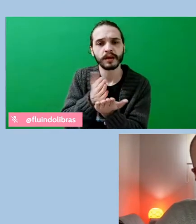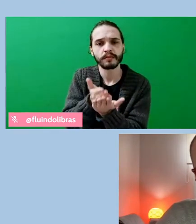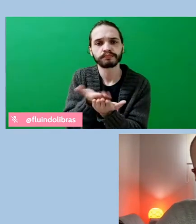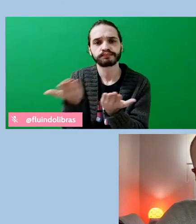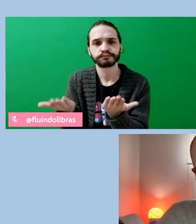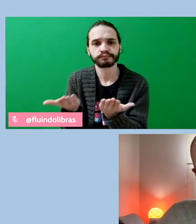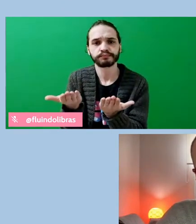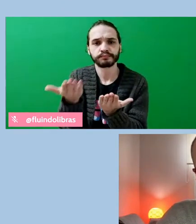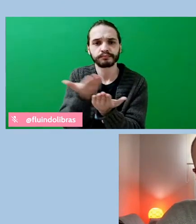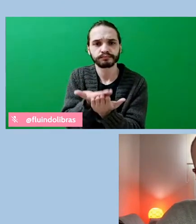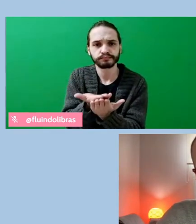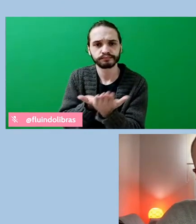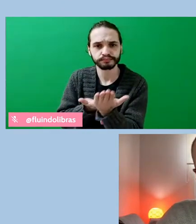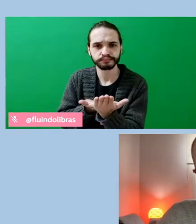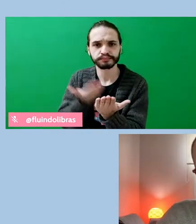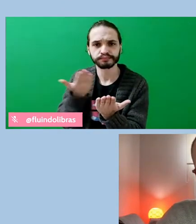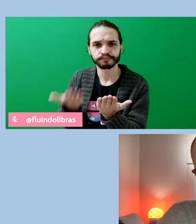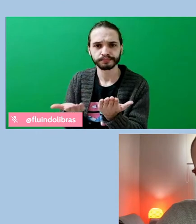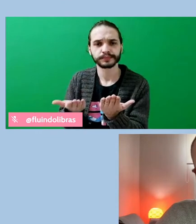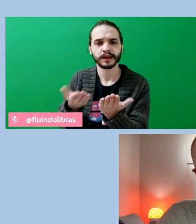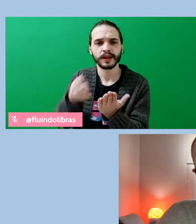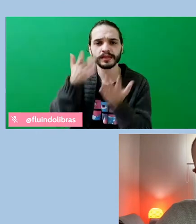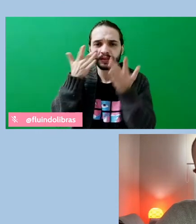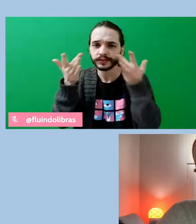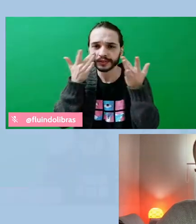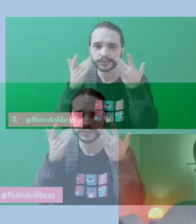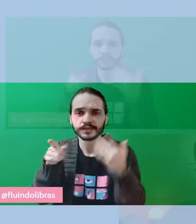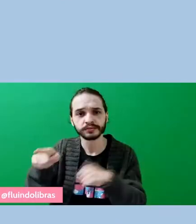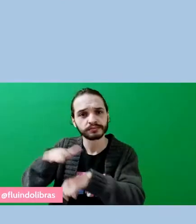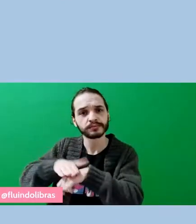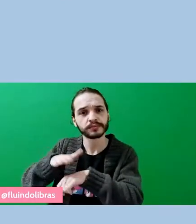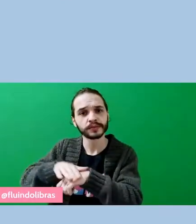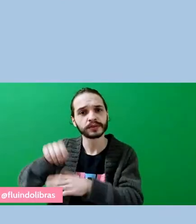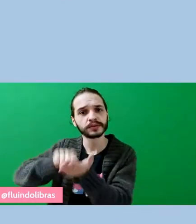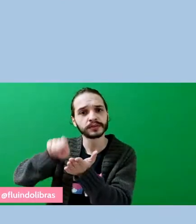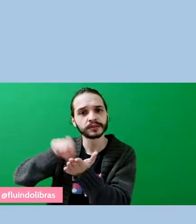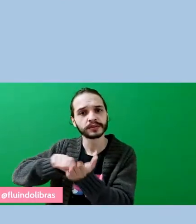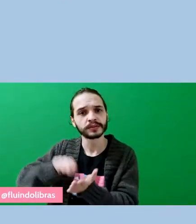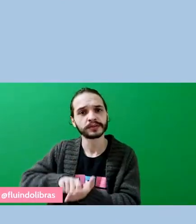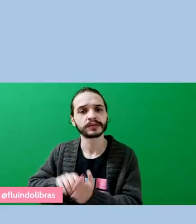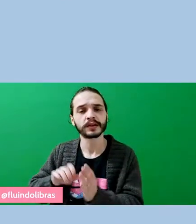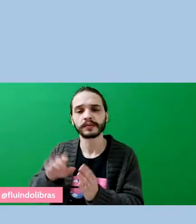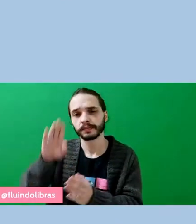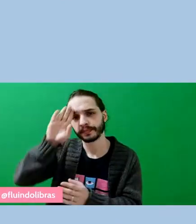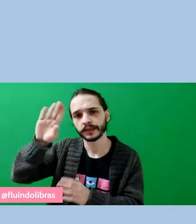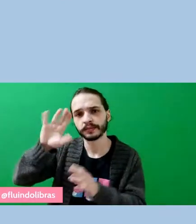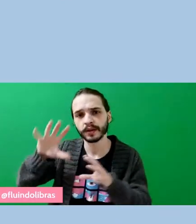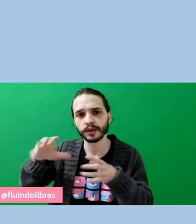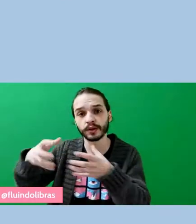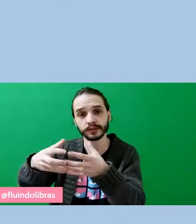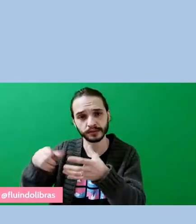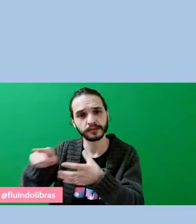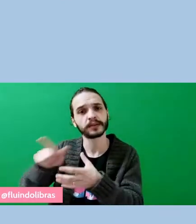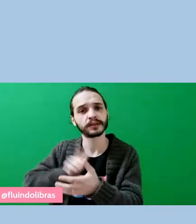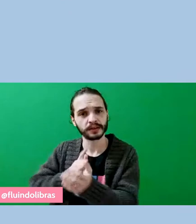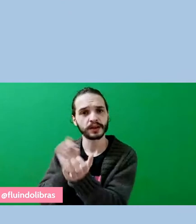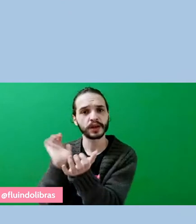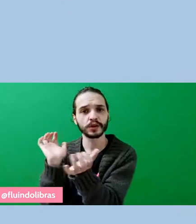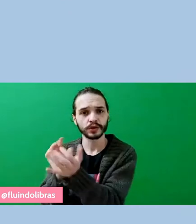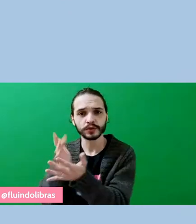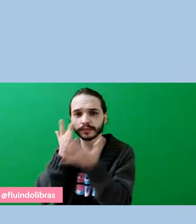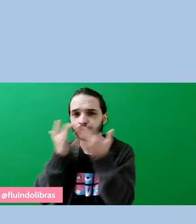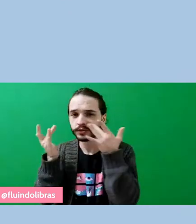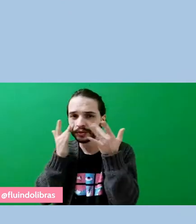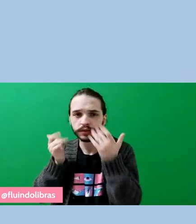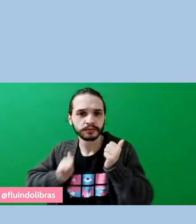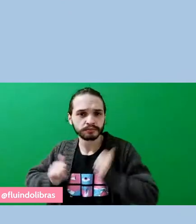e ele escreve, em geral, textos, que são criações coletivas. Ele tem uma companhia de teatro, uma companhia de atores,